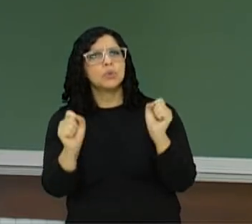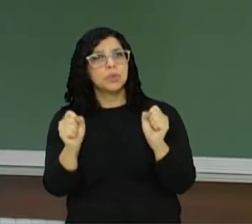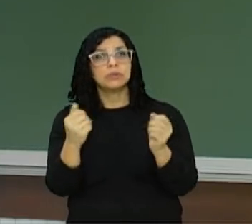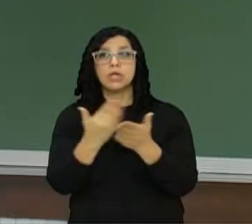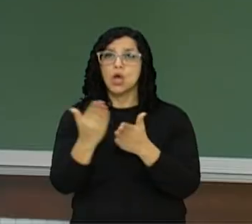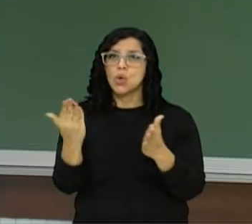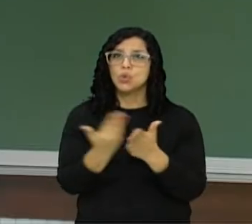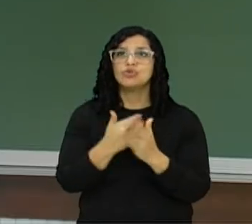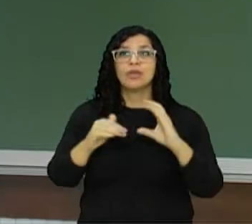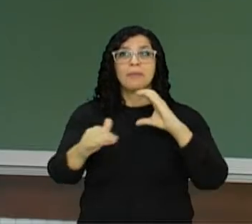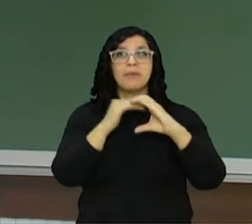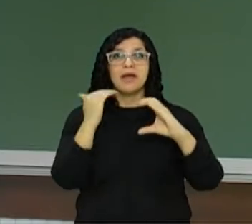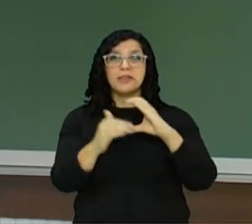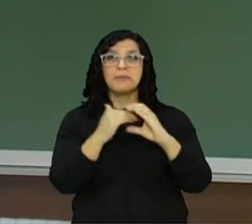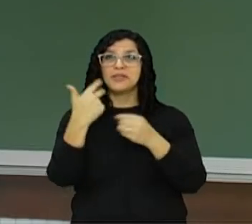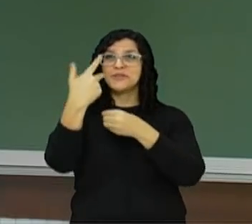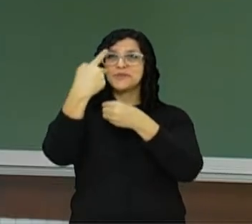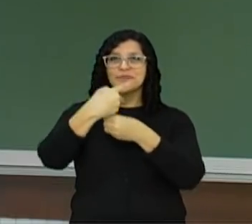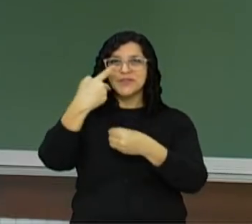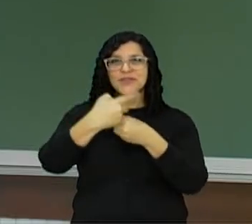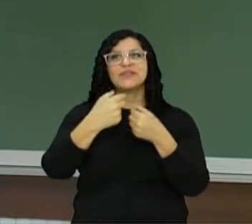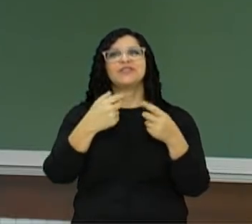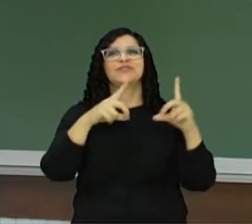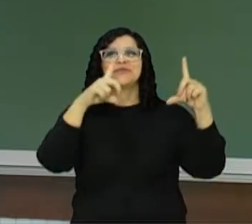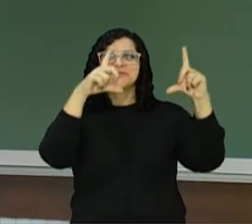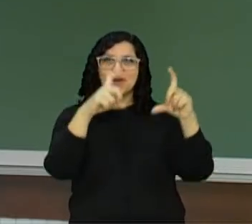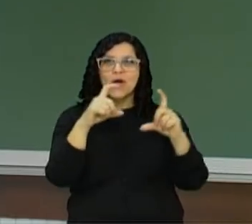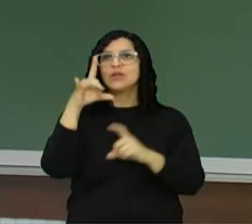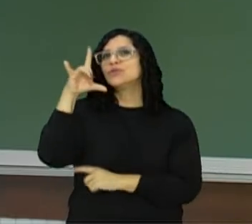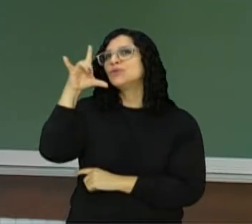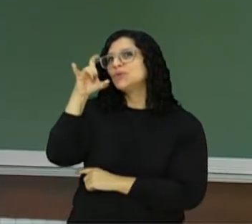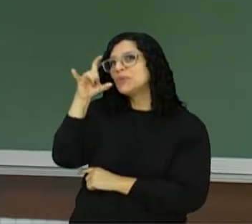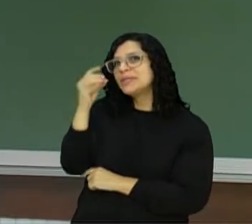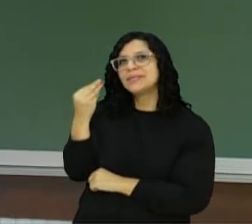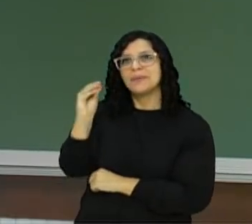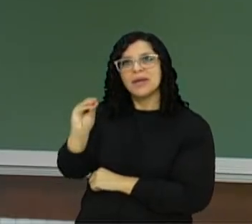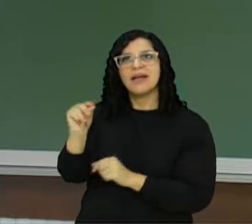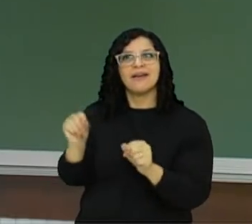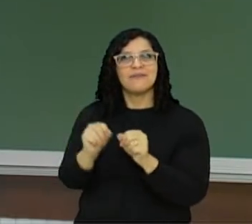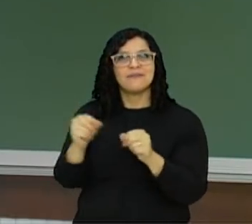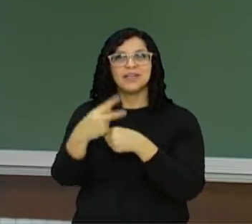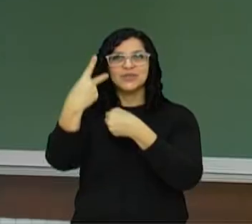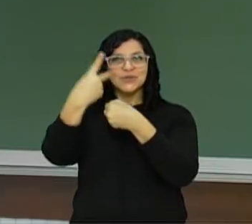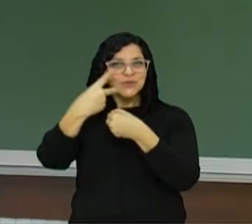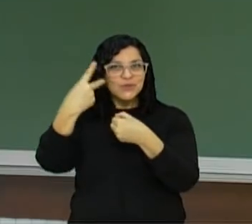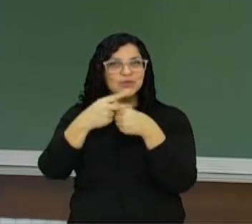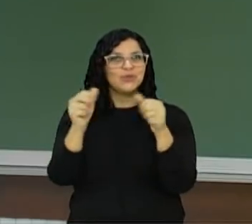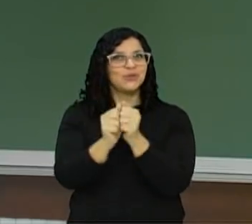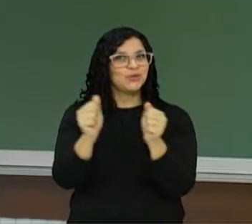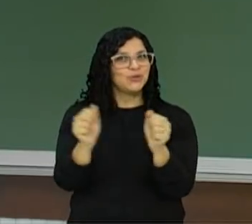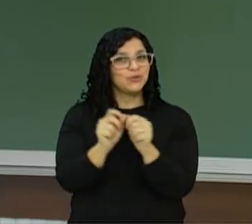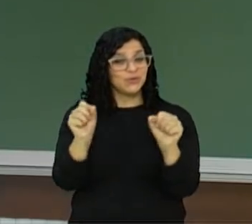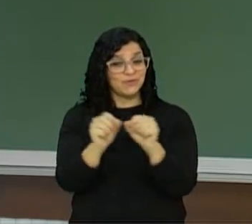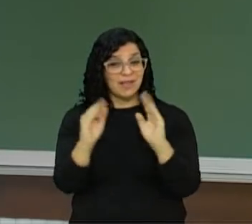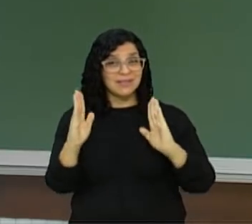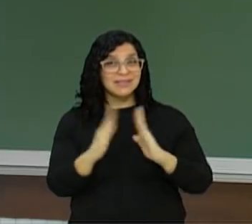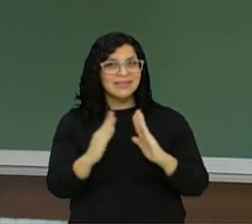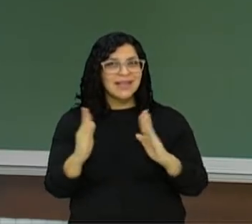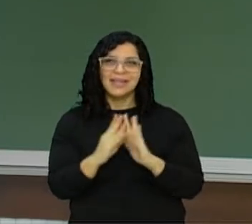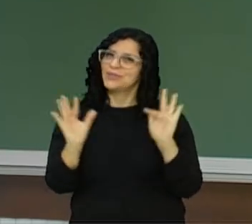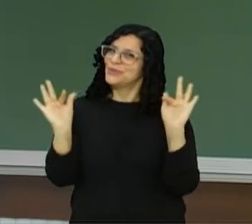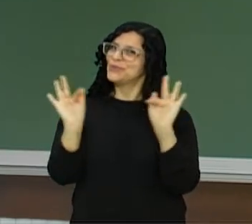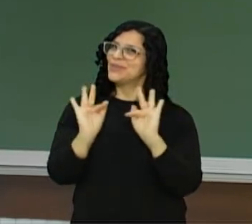vocês já me mandam fotos, me marcam no Instagram que vocês fazem videozinhos e fotos dos experimentos. Eu fico